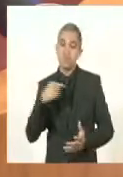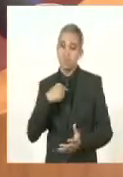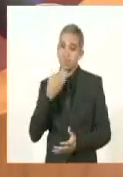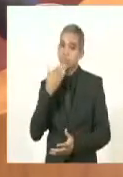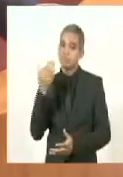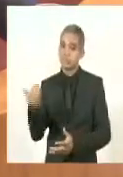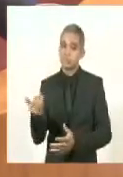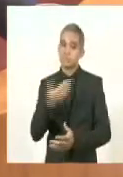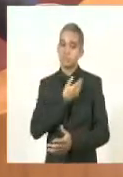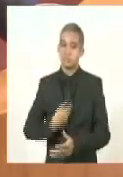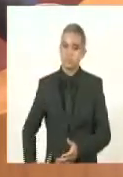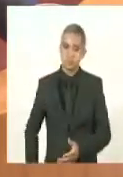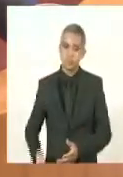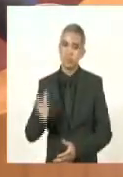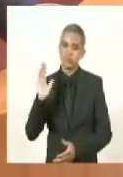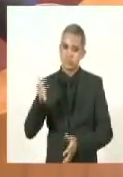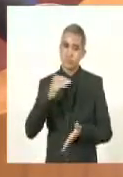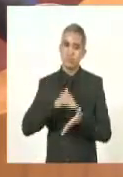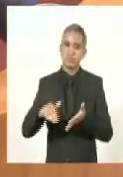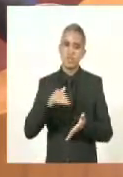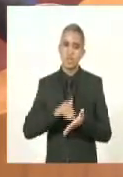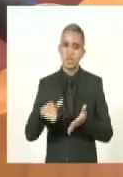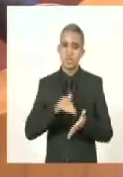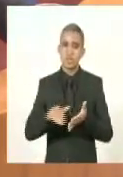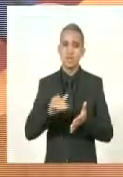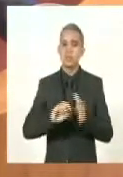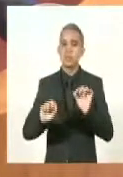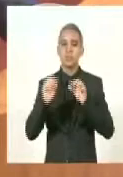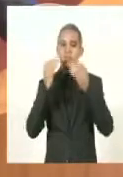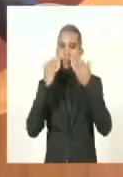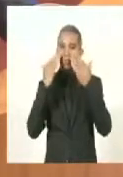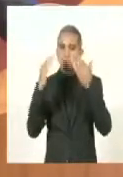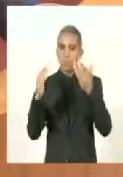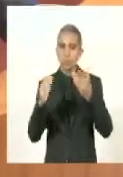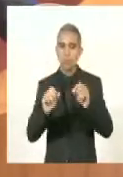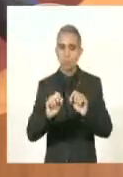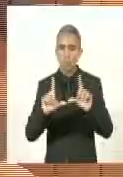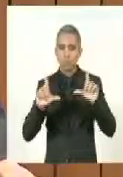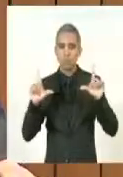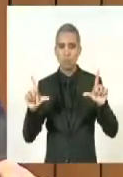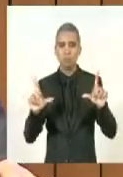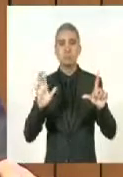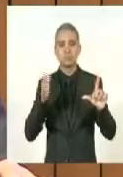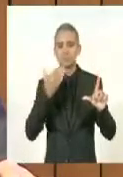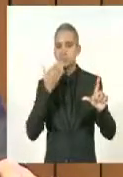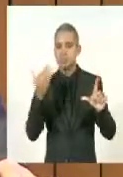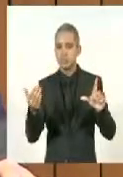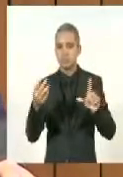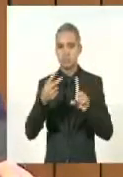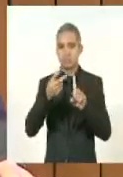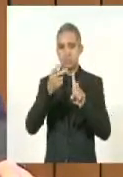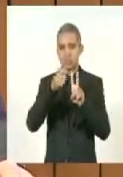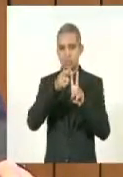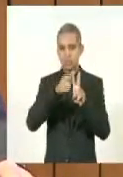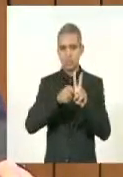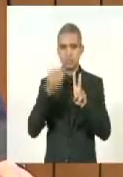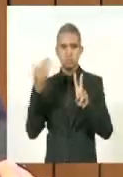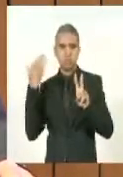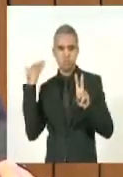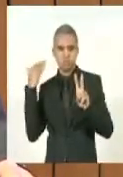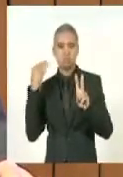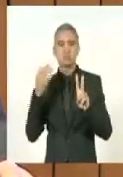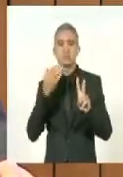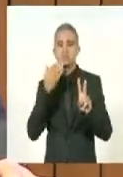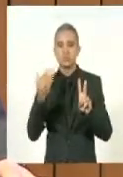governo do Estado, à Secretaria de Transparência, solicitei aqui, há 2 meses atrás, para esta